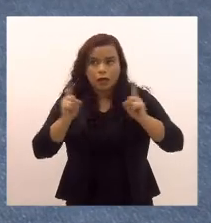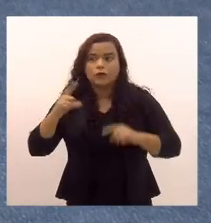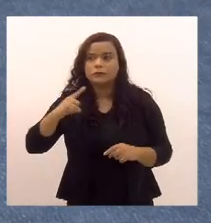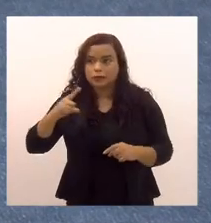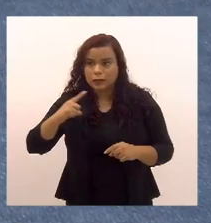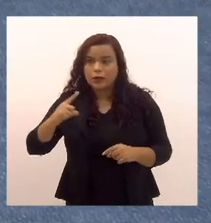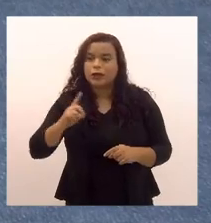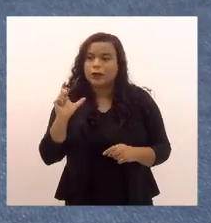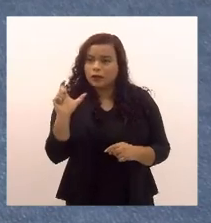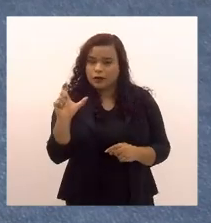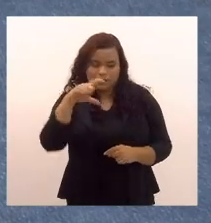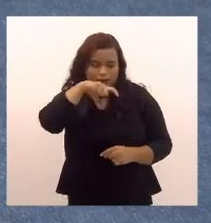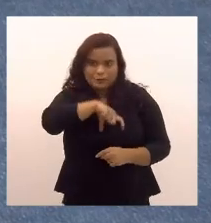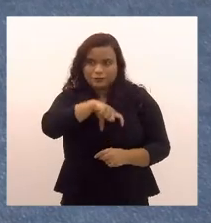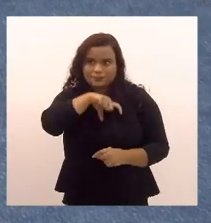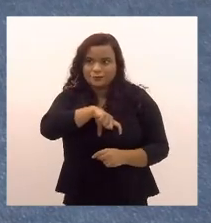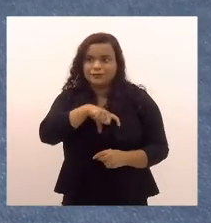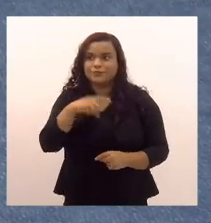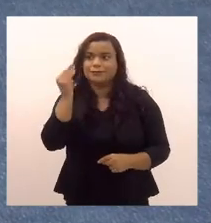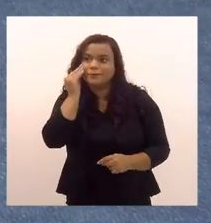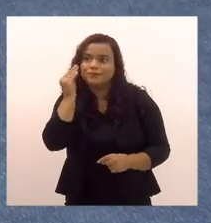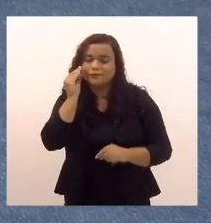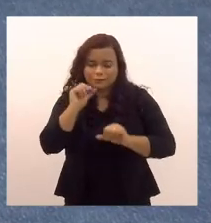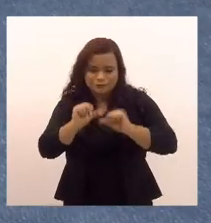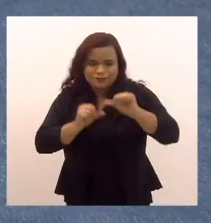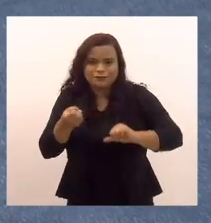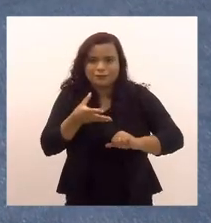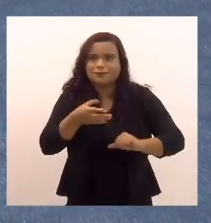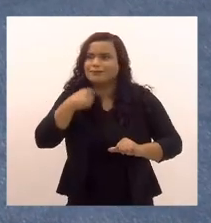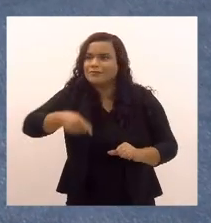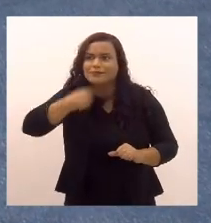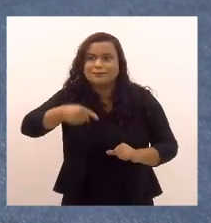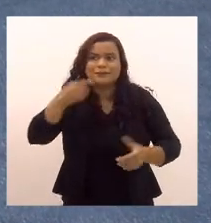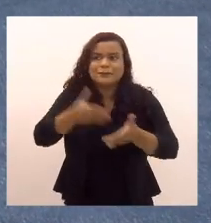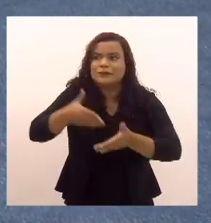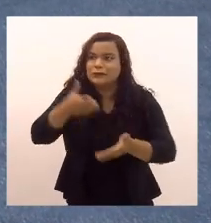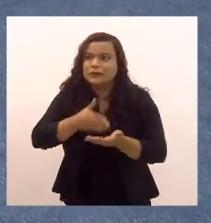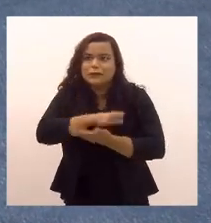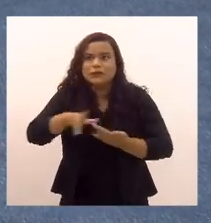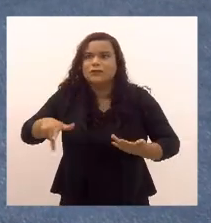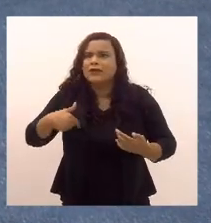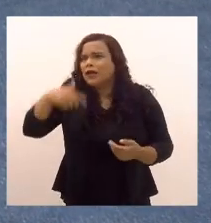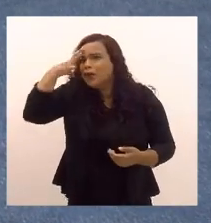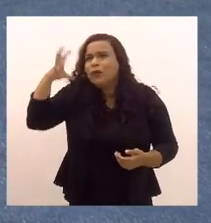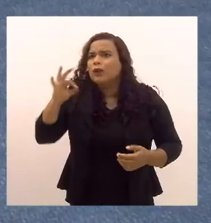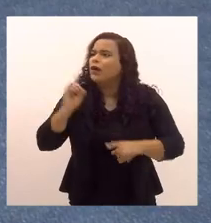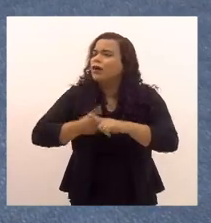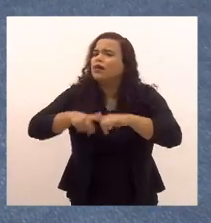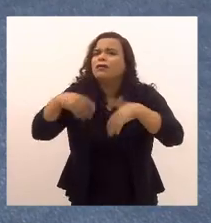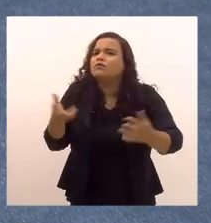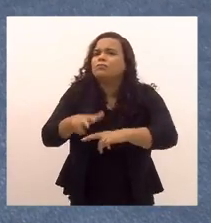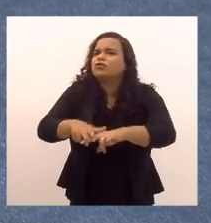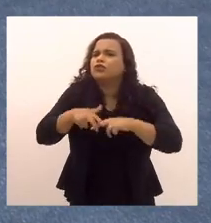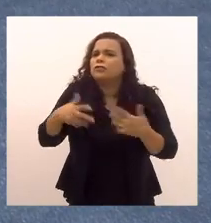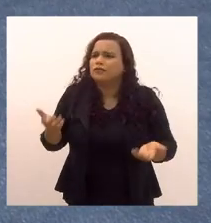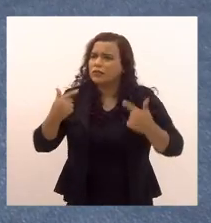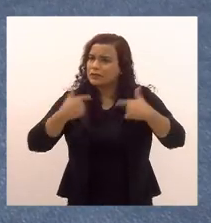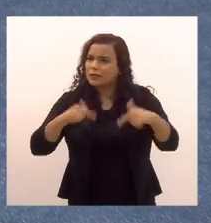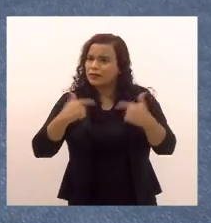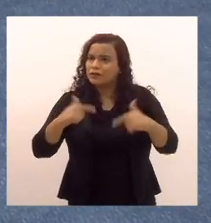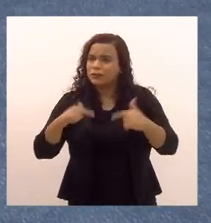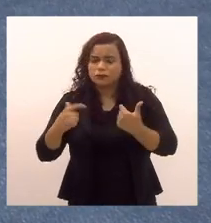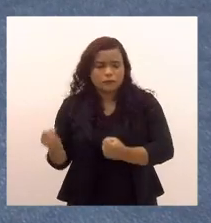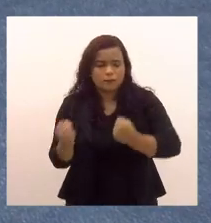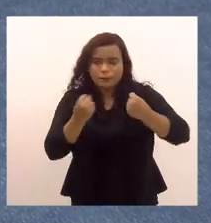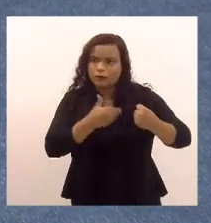para renovar a carteira de habilitação que têm problemas e eu não consigo entender o porquê né seu serviço que tem que ser oferecido